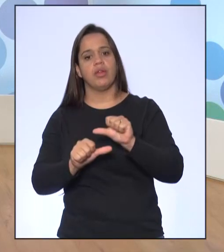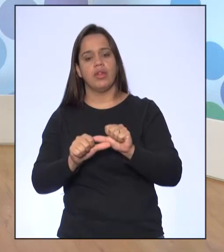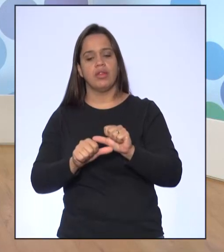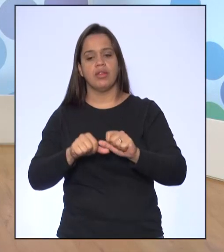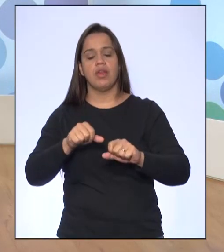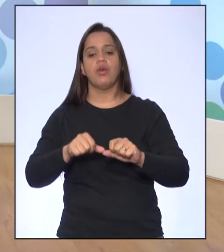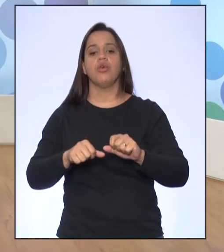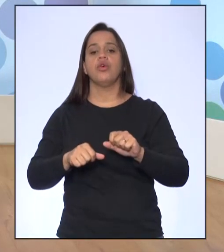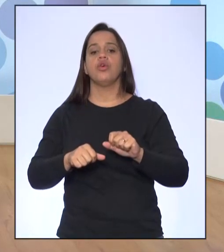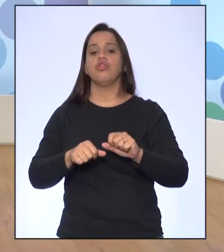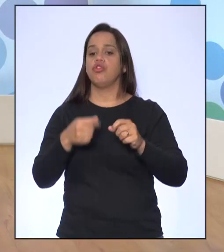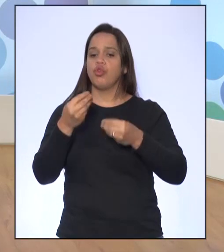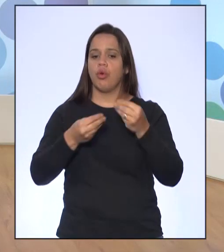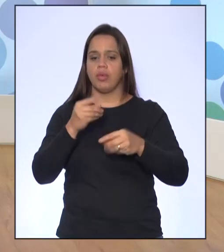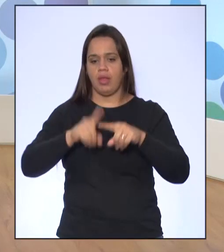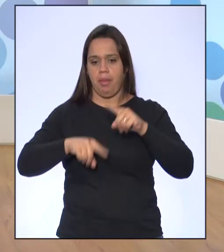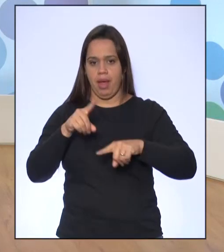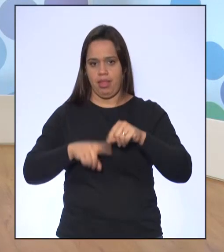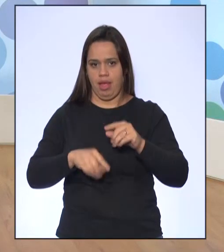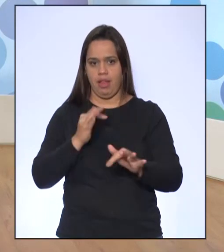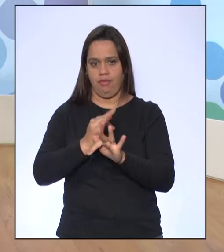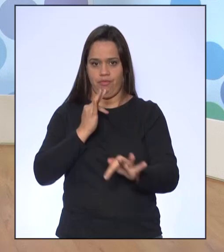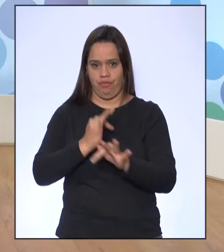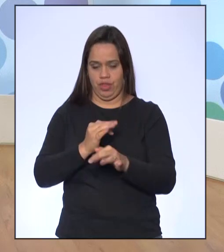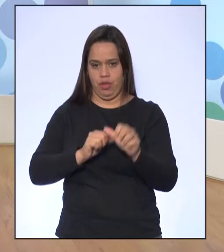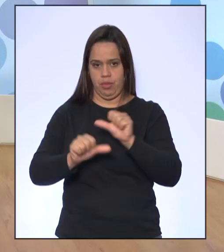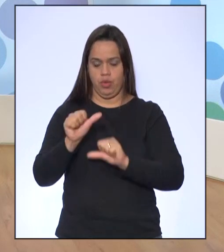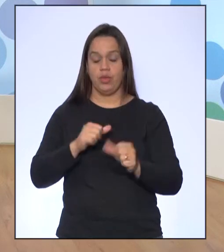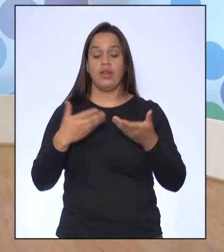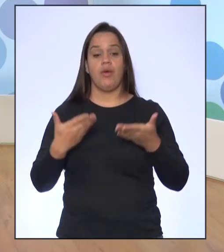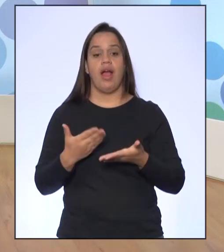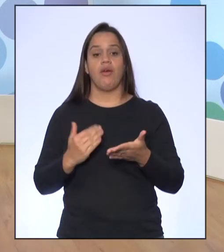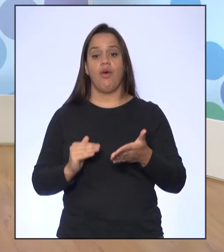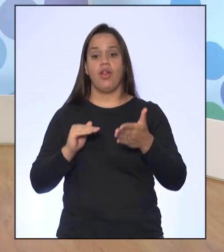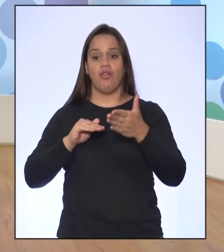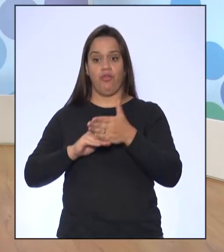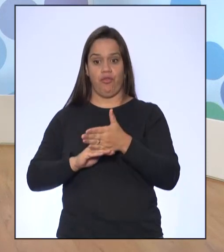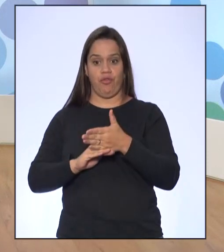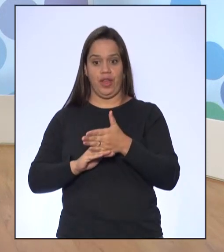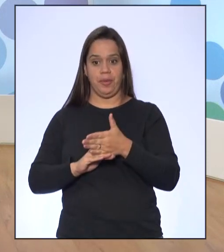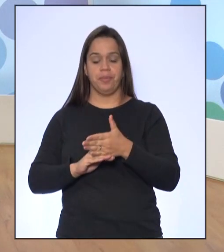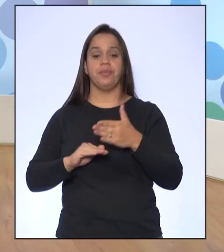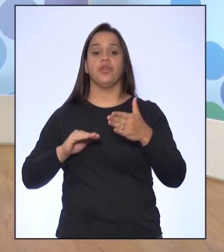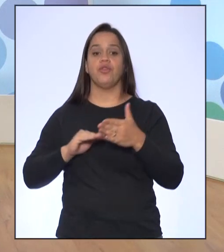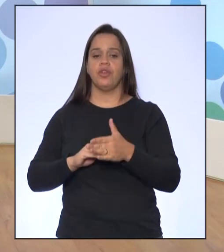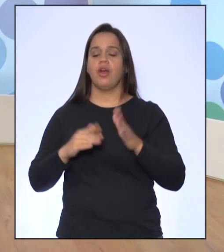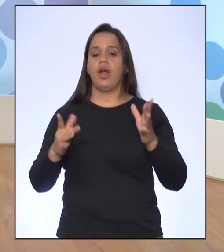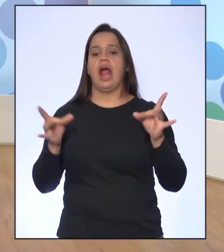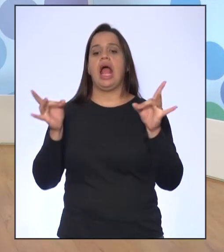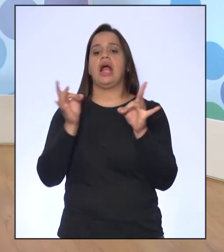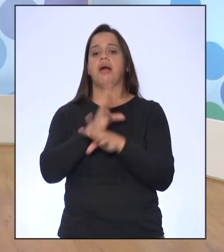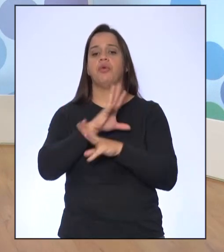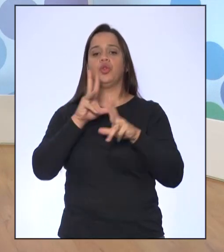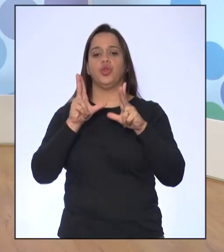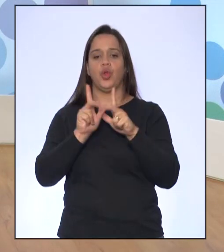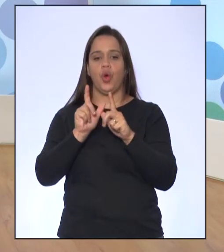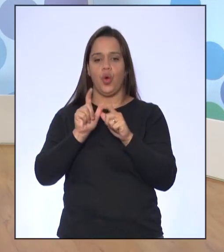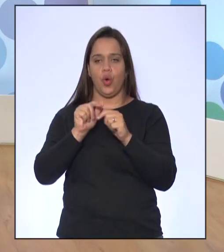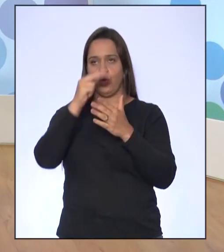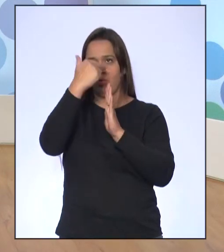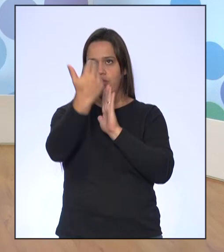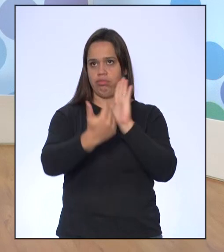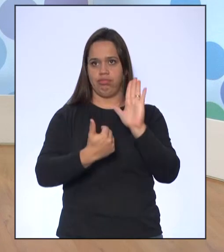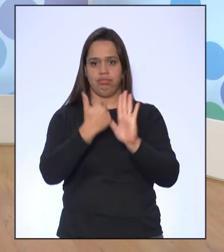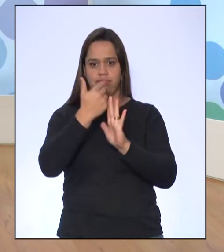matéria. Agora, aqui sim, Probete. Acabamos o nosso grande mapa mental. Vamos começar agora a falar